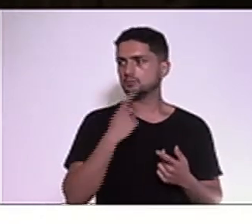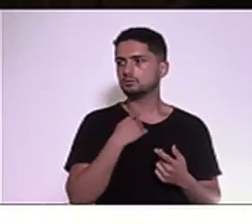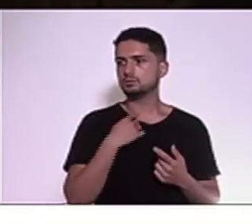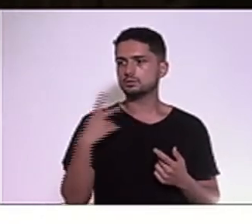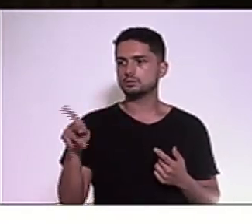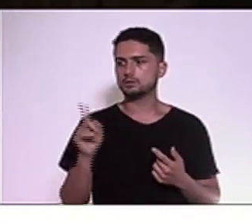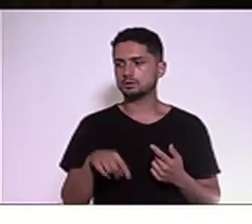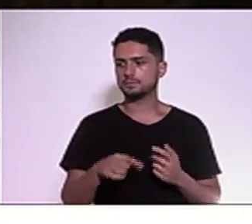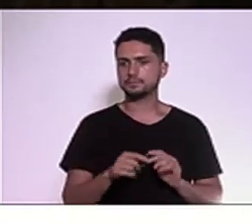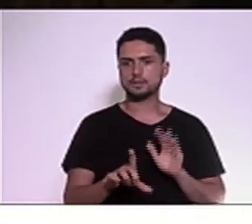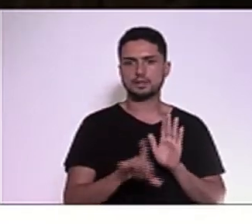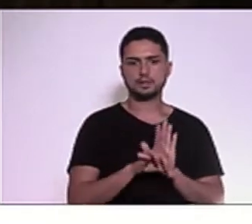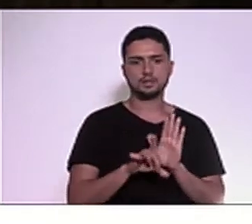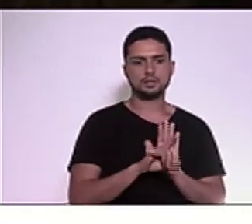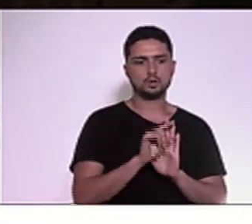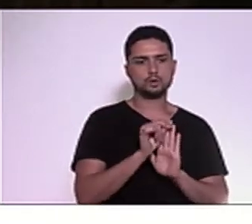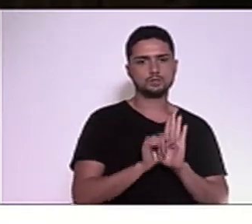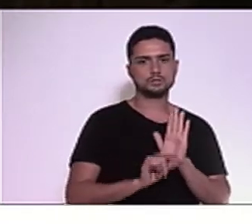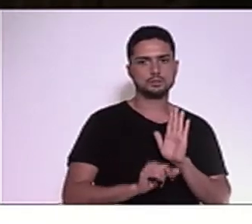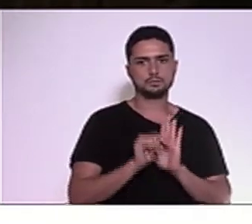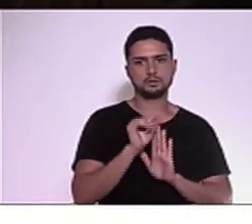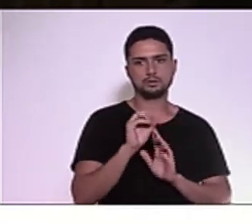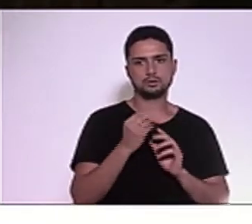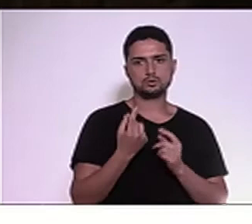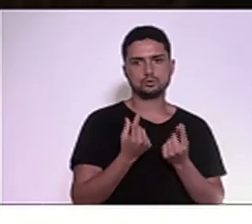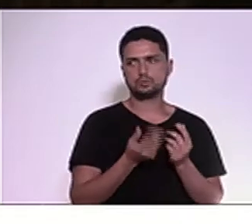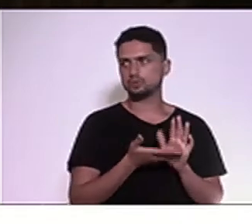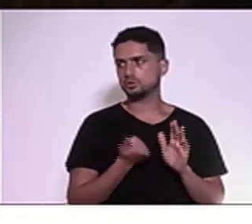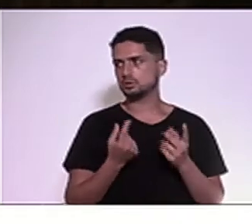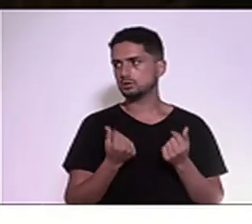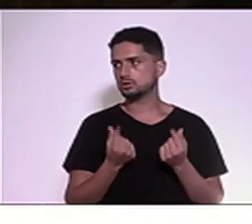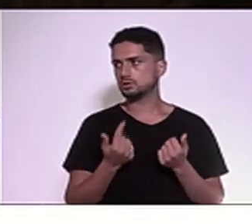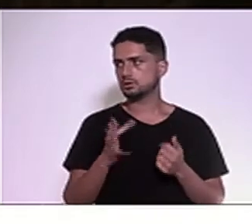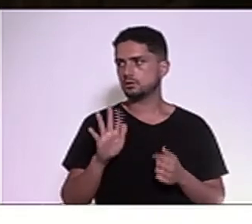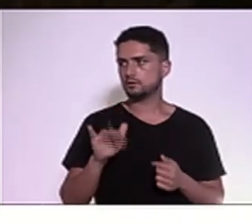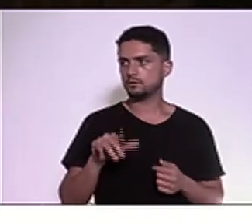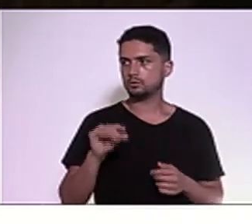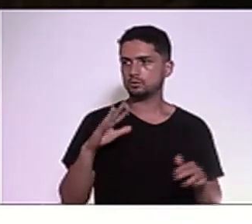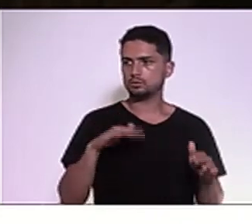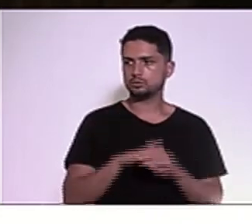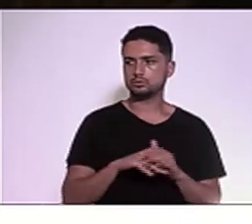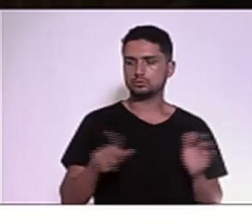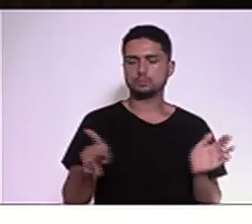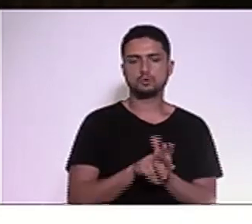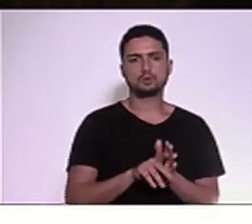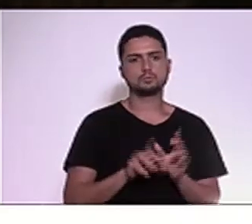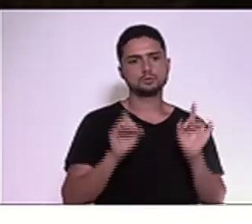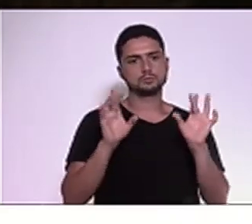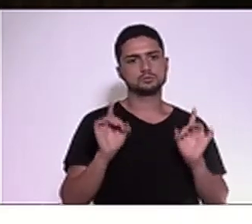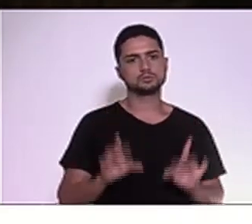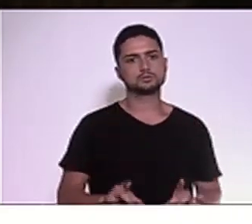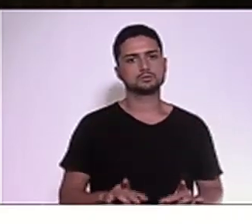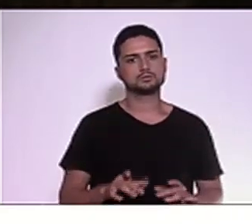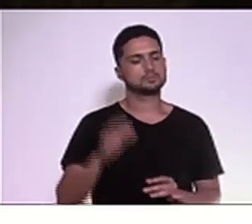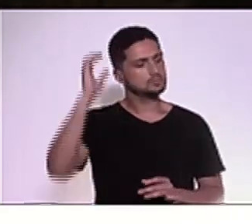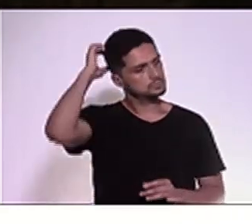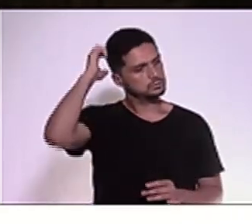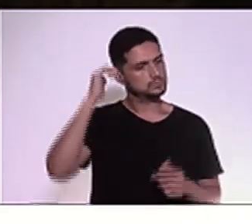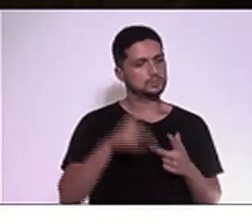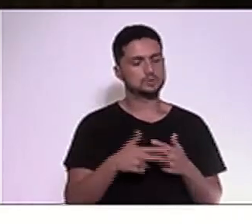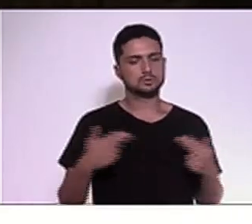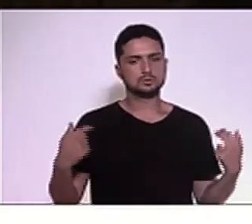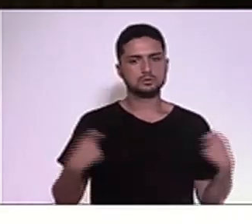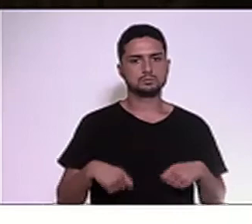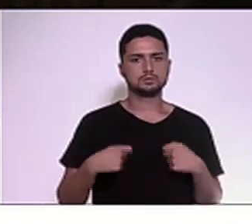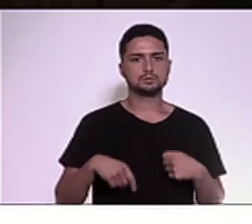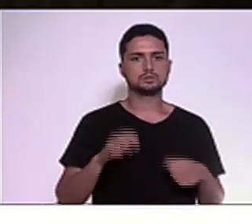lei orçamentária ou tirar investimentos de fundos que seriam específicos para necessidades